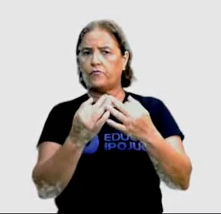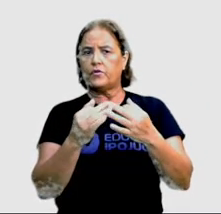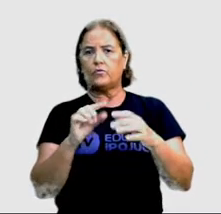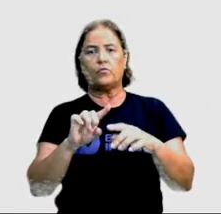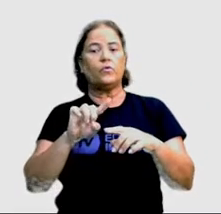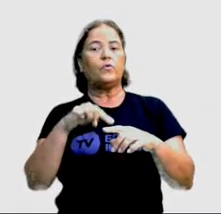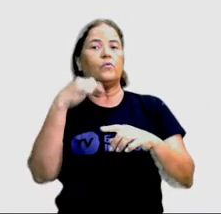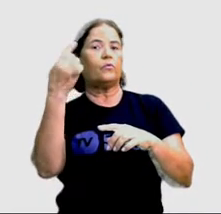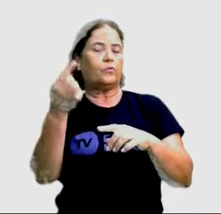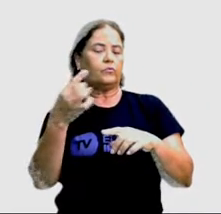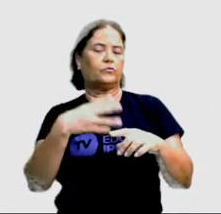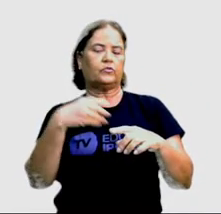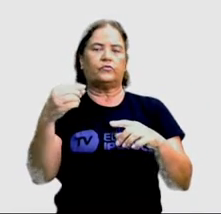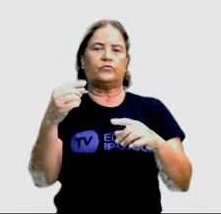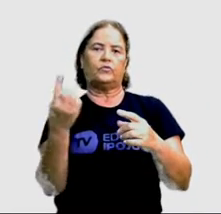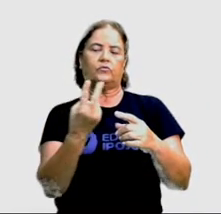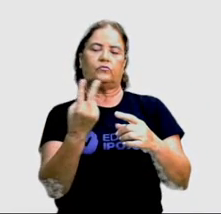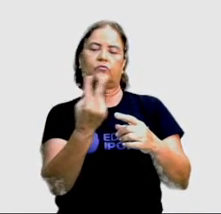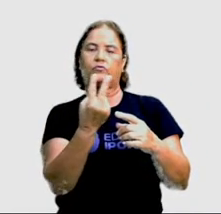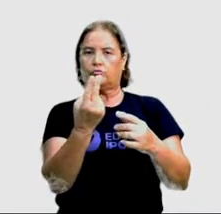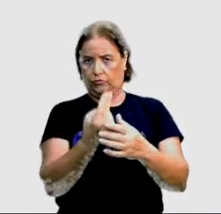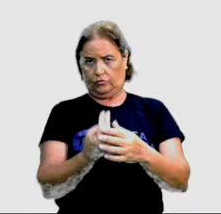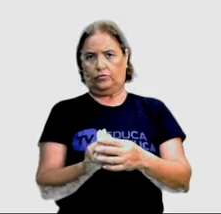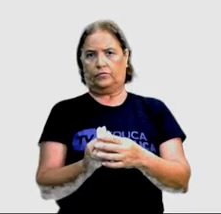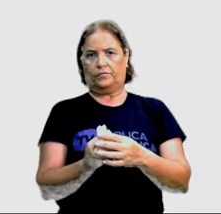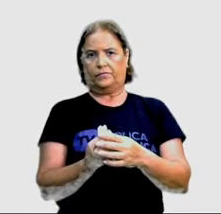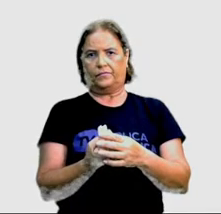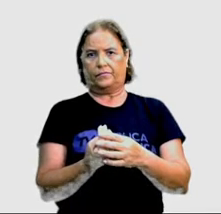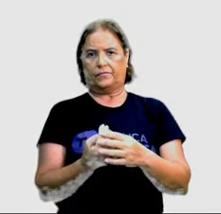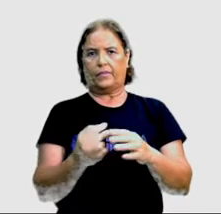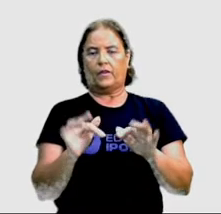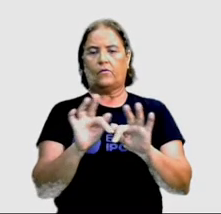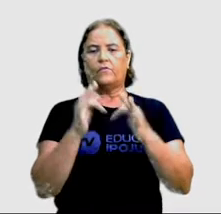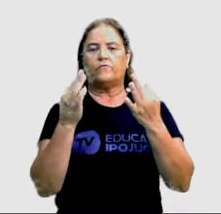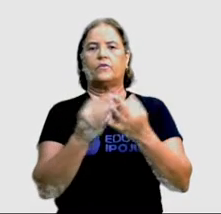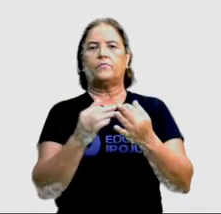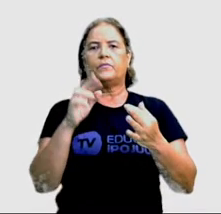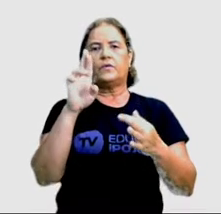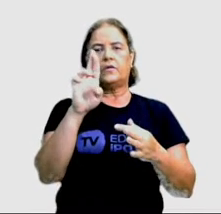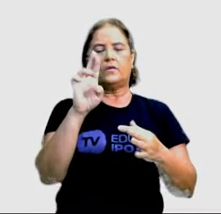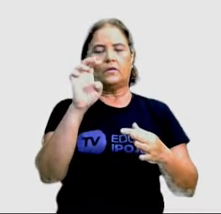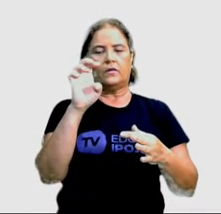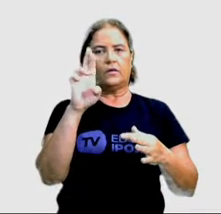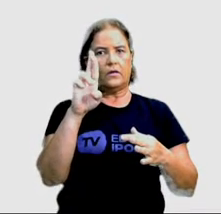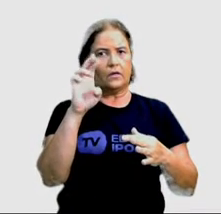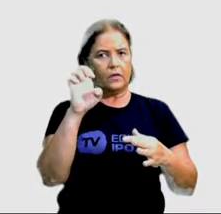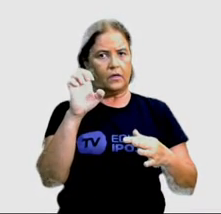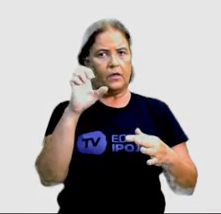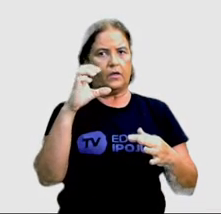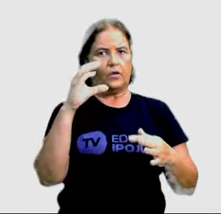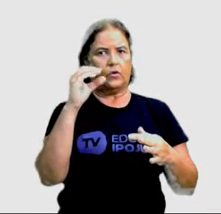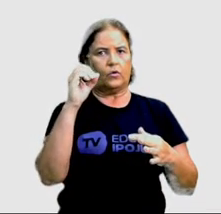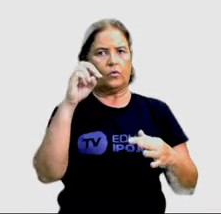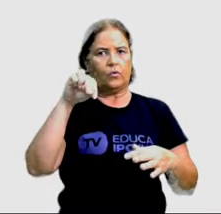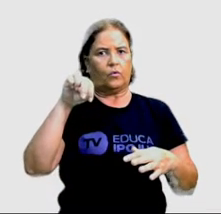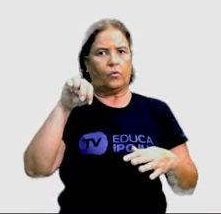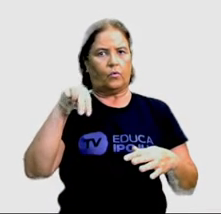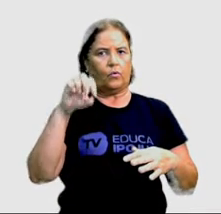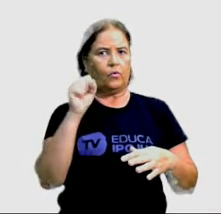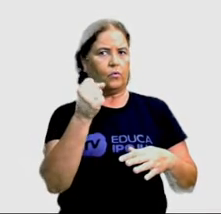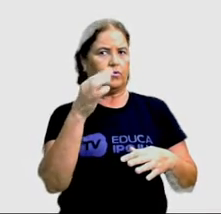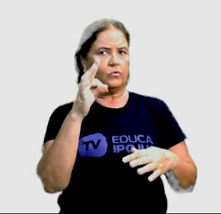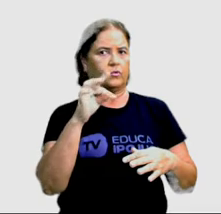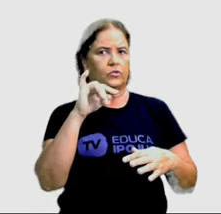dois. Portanto, é uma família reconstituída, é uma reconstrução de grupo familiar.